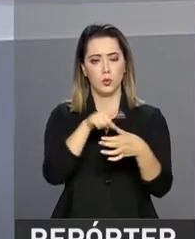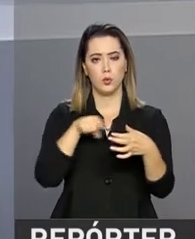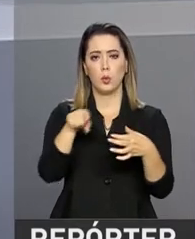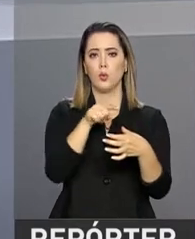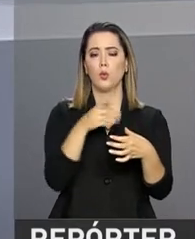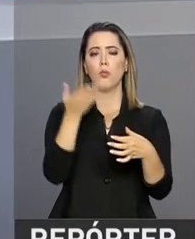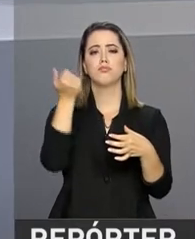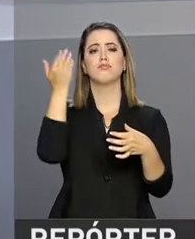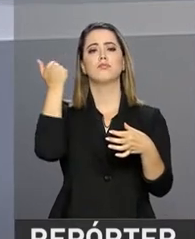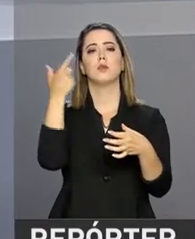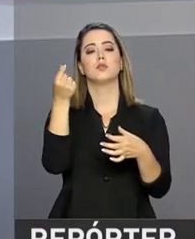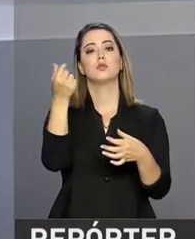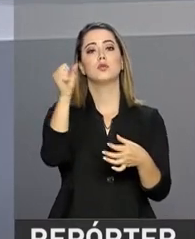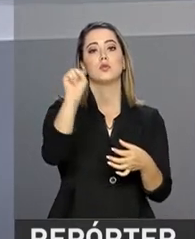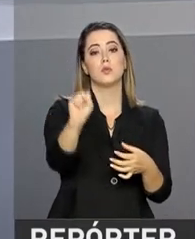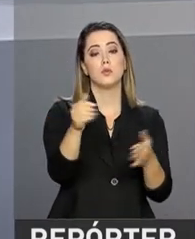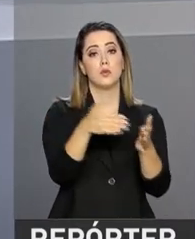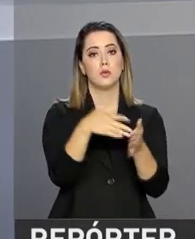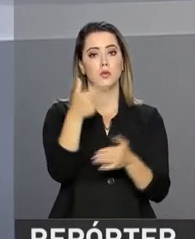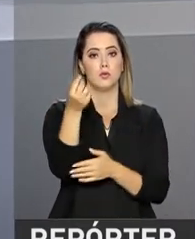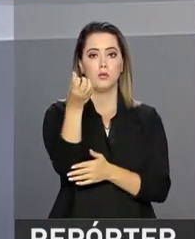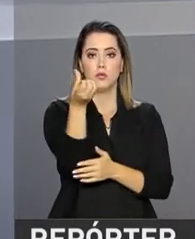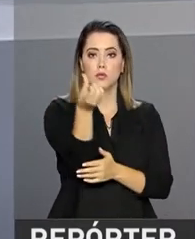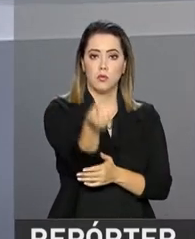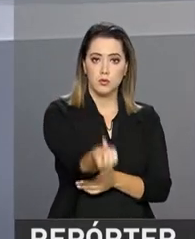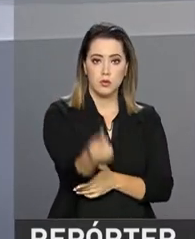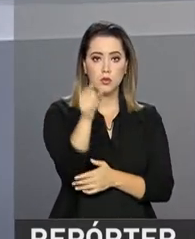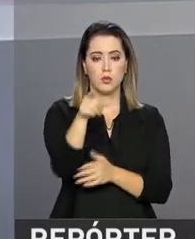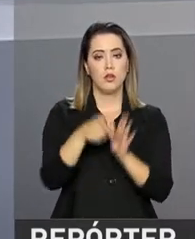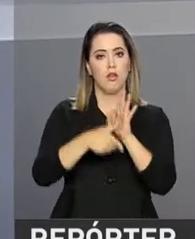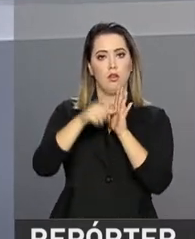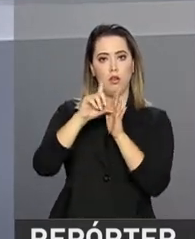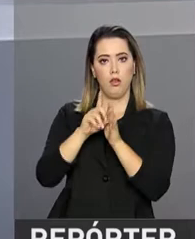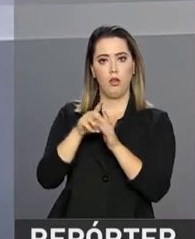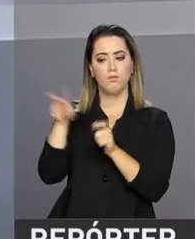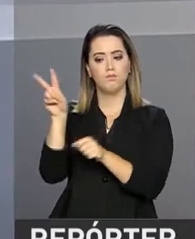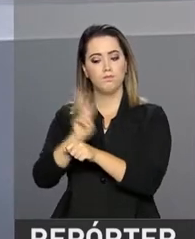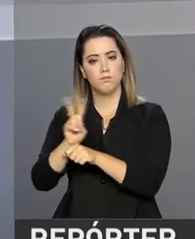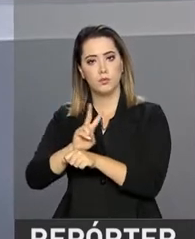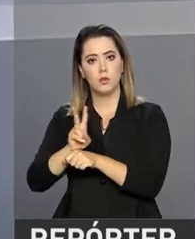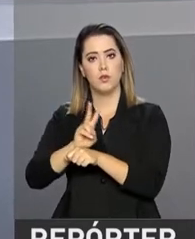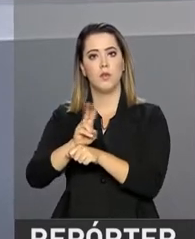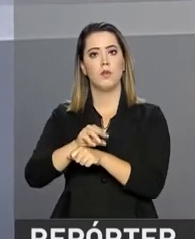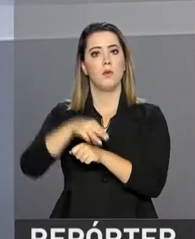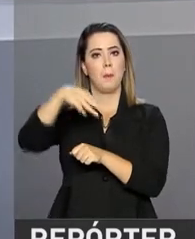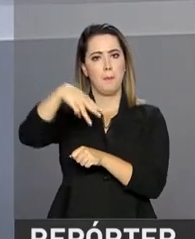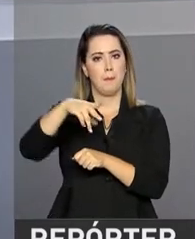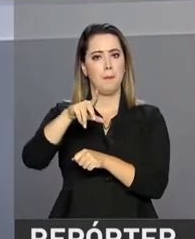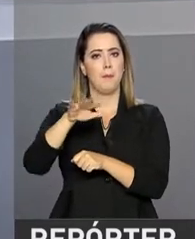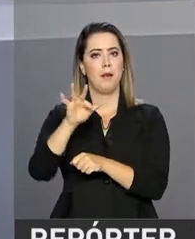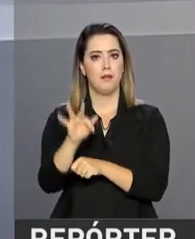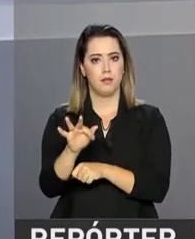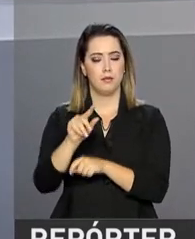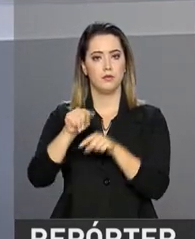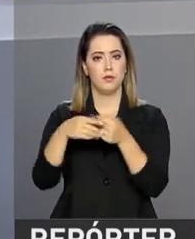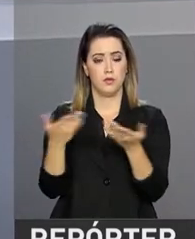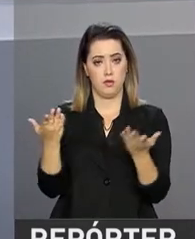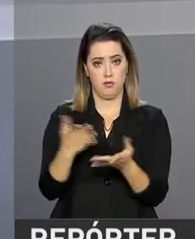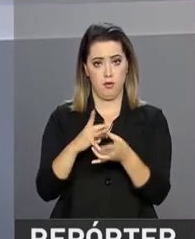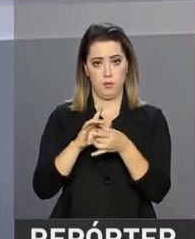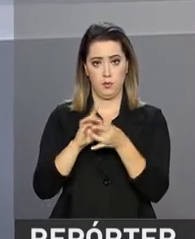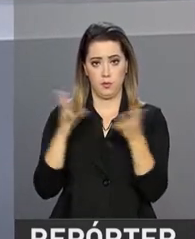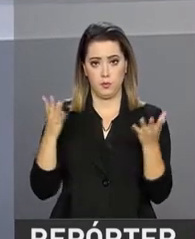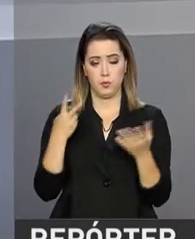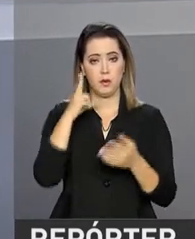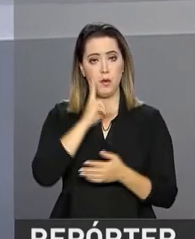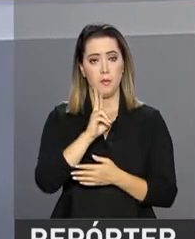restituições de 2008 a 2016 que ficaram na malha fina e foram liberadas após as correções a consulta